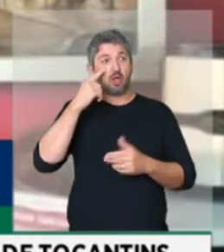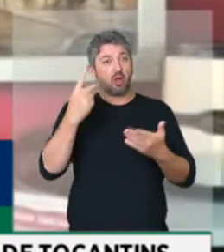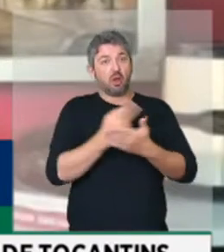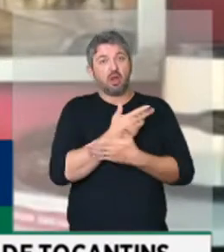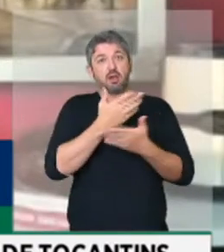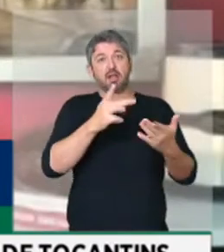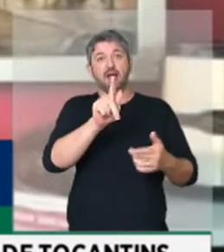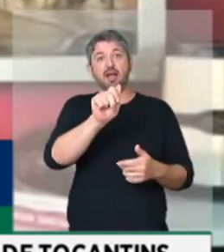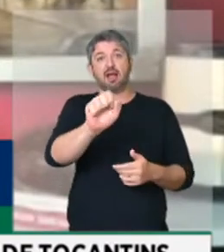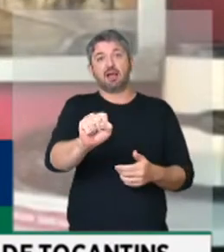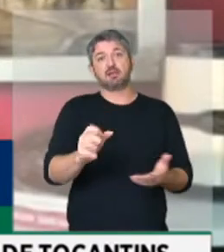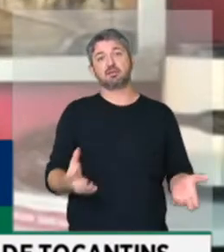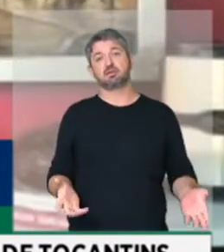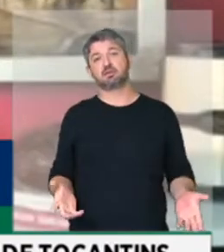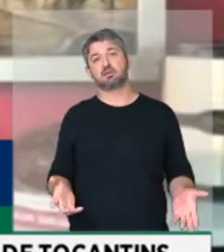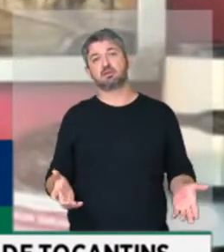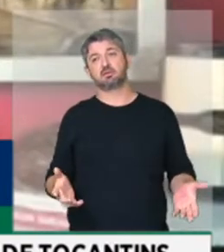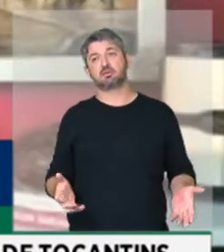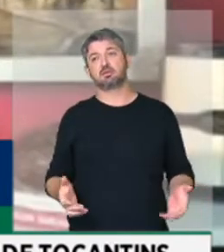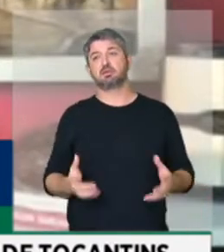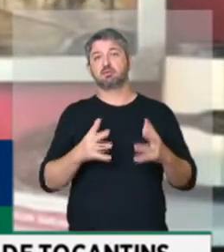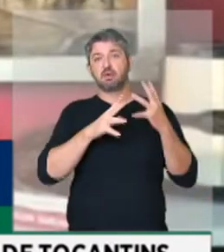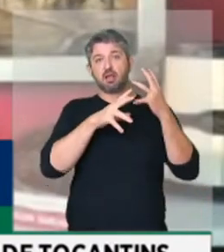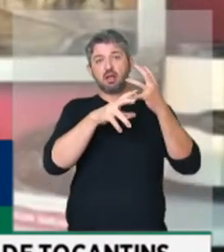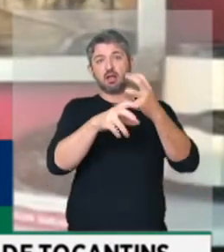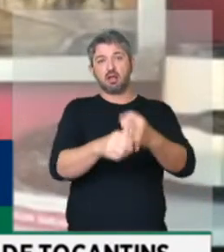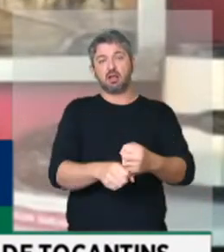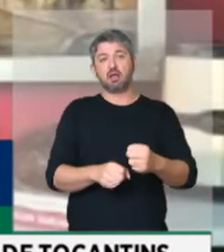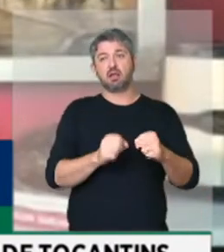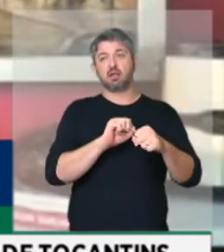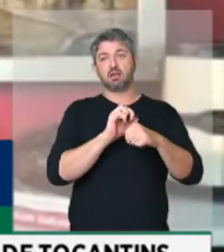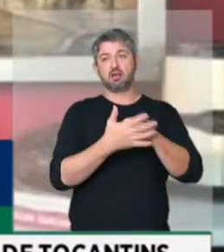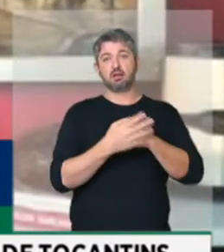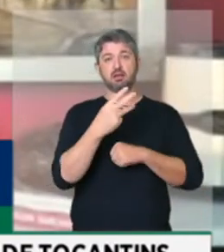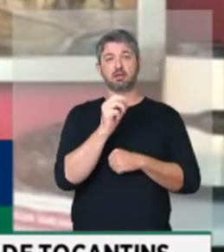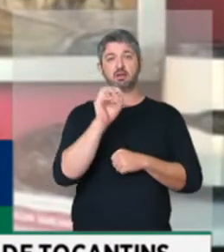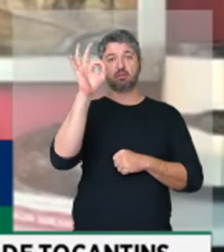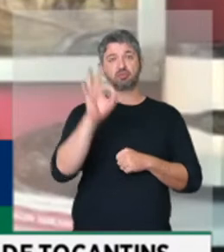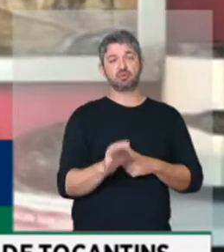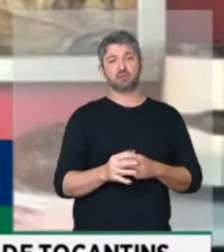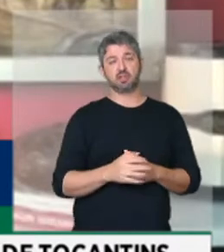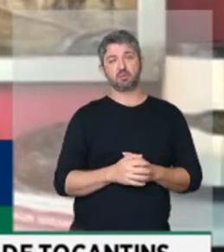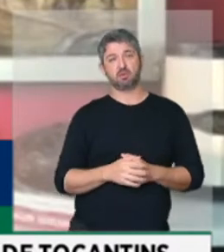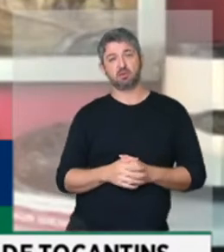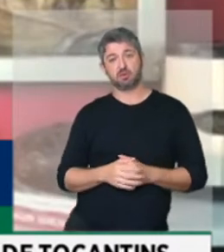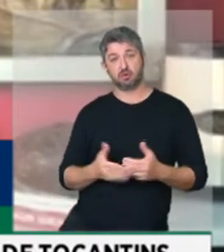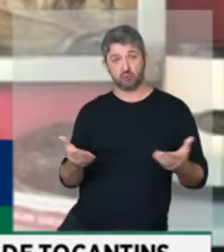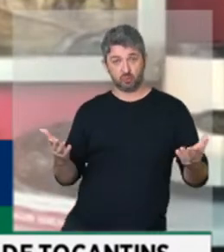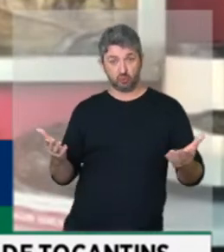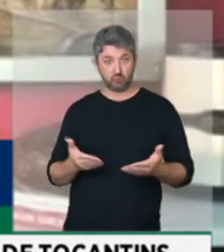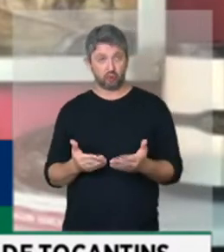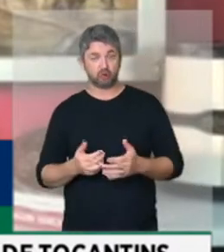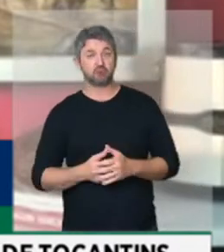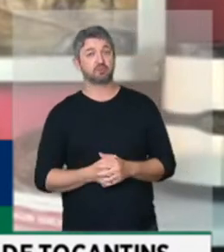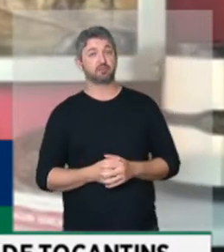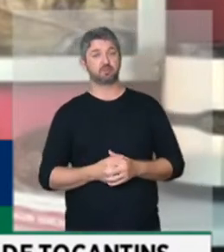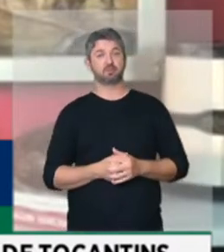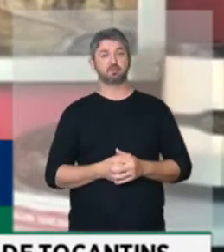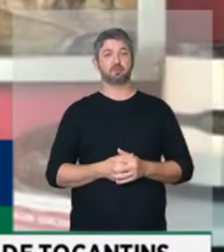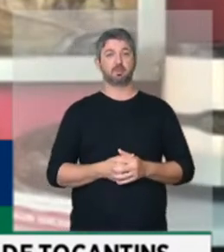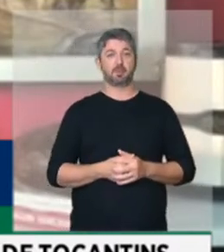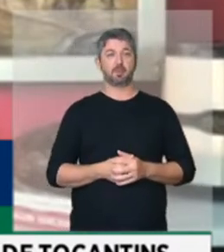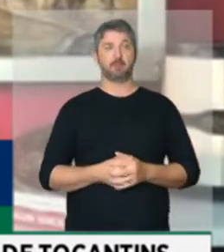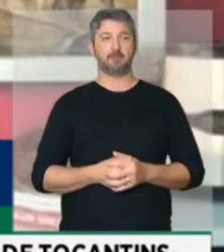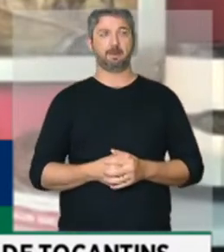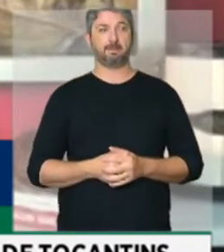gás de cozinha. Já tem um acumulado durante a pandemia de 30%. Hoje mesmo nós tivemos a notícia de pessoas